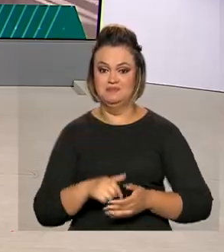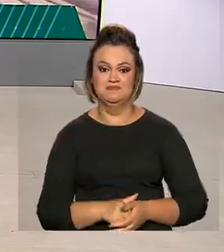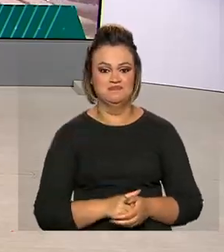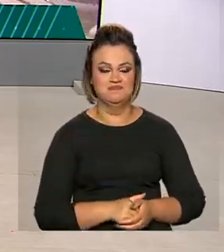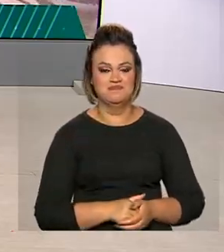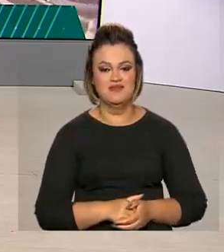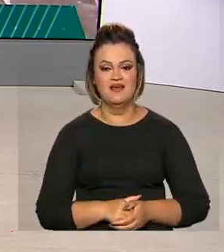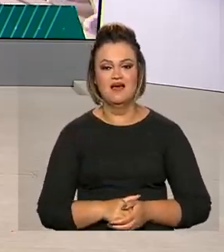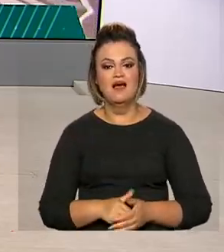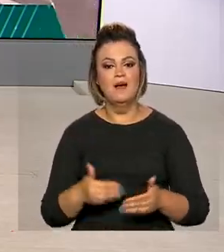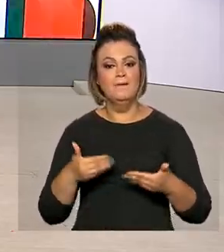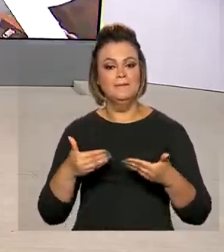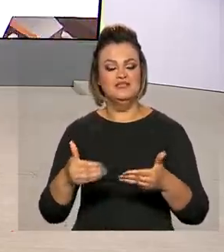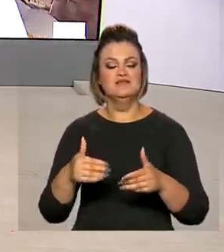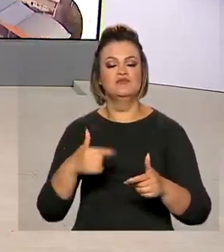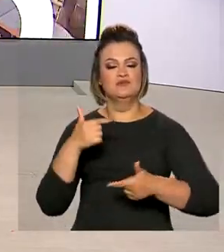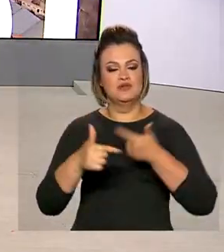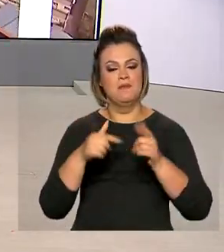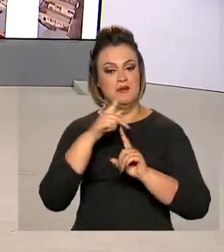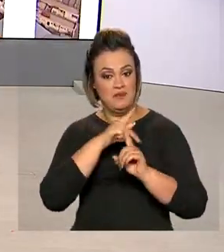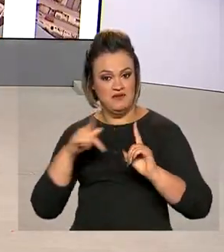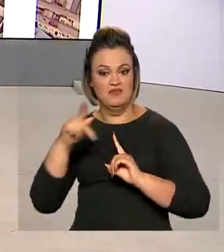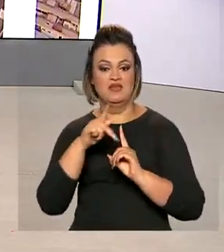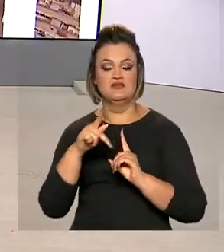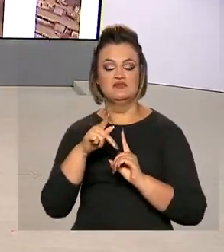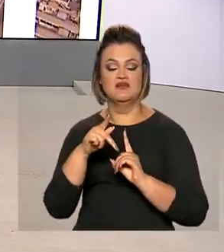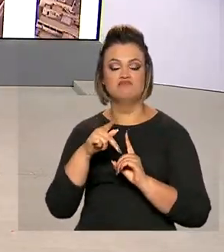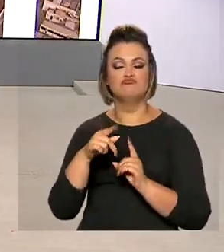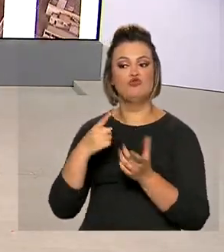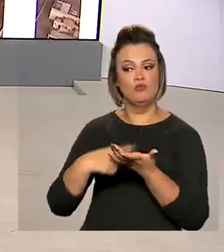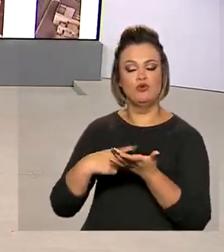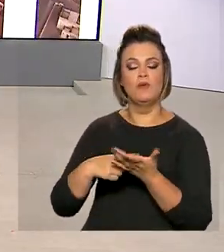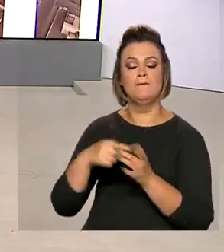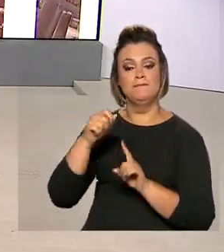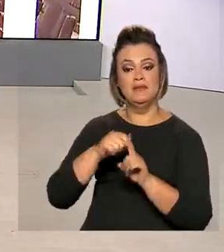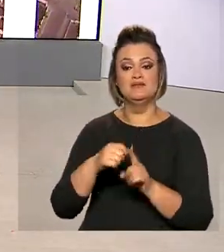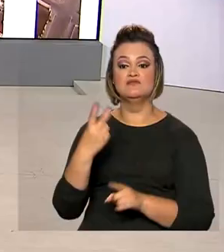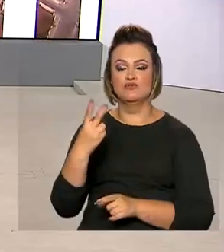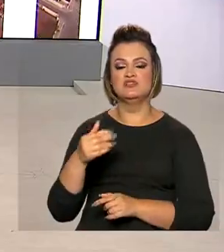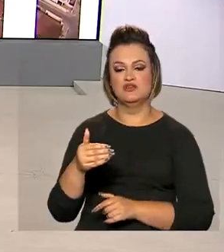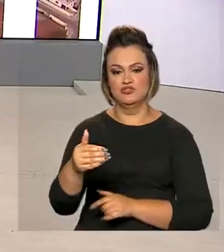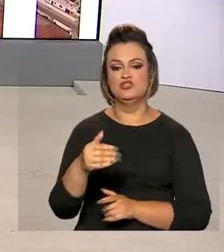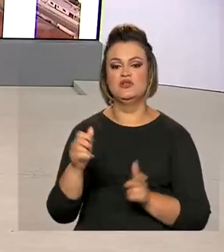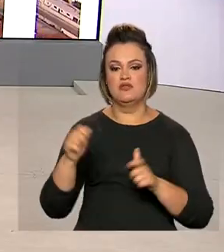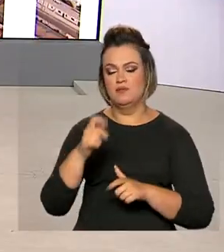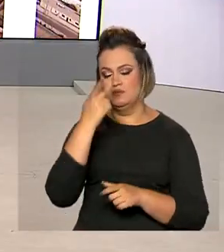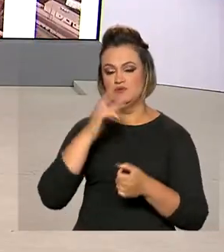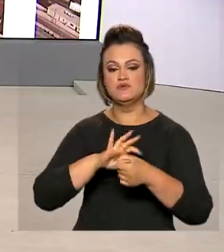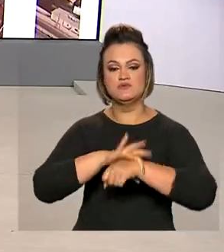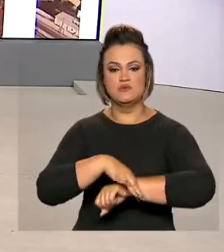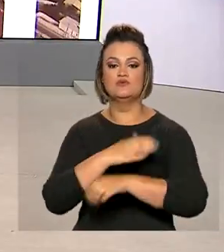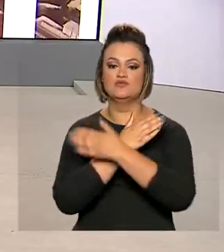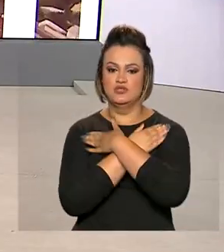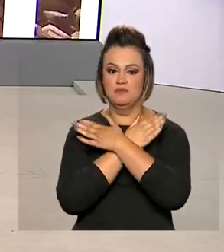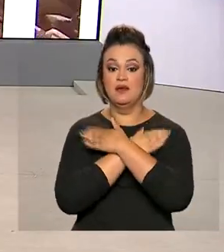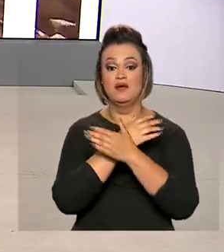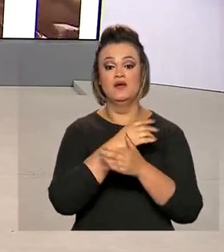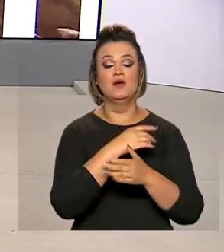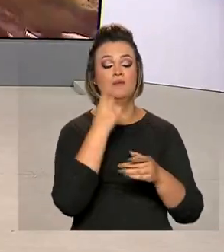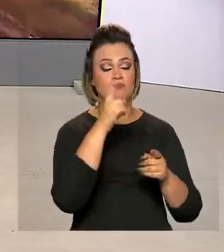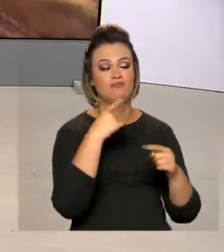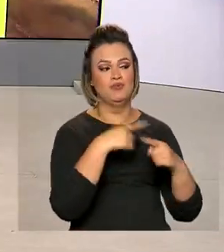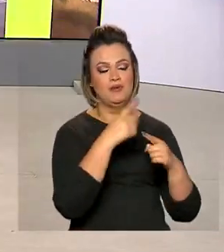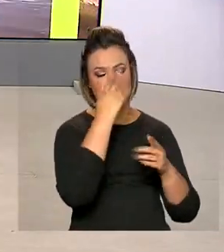O Ministério do Trabalho e Previdência prorrogou por mais dois meses a concessão do seguro-desemprego aos trabalhadores